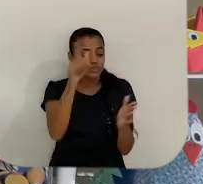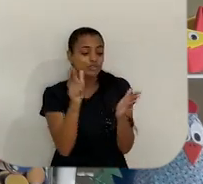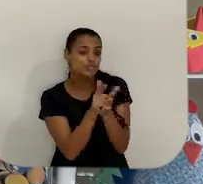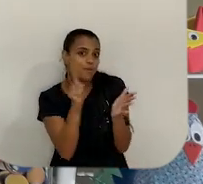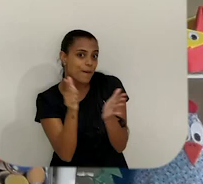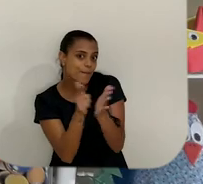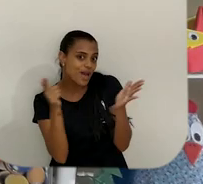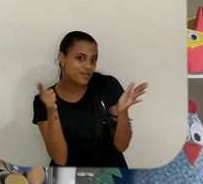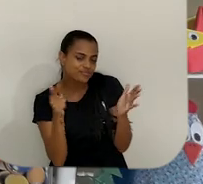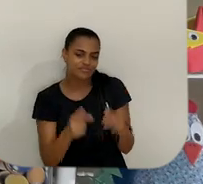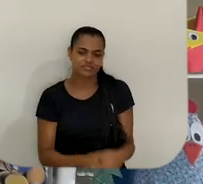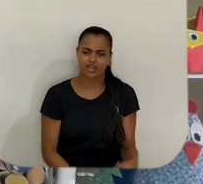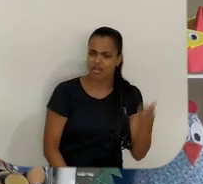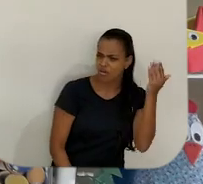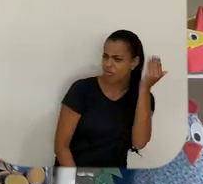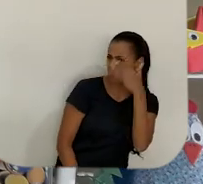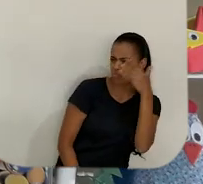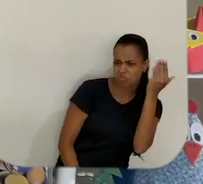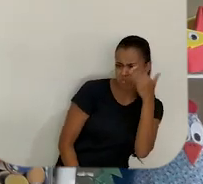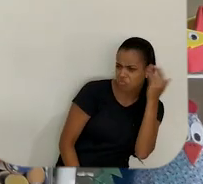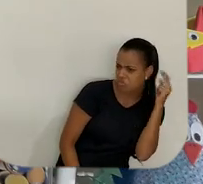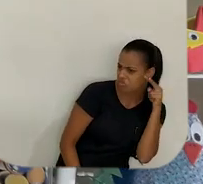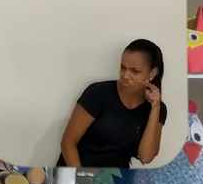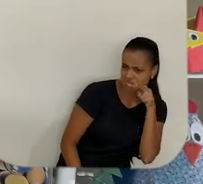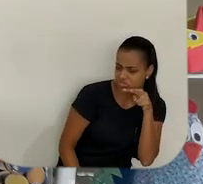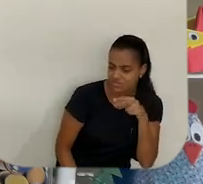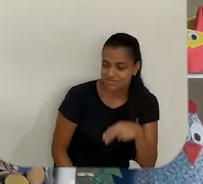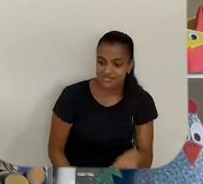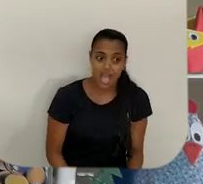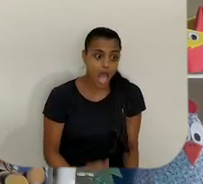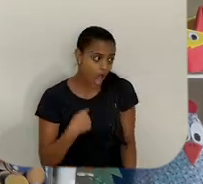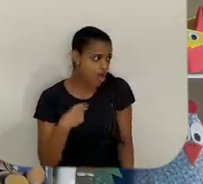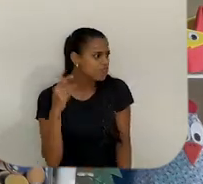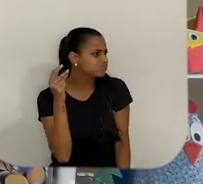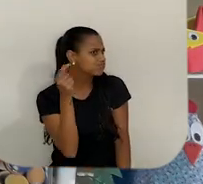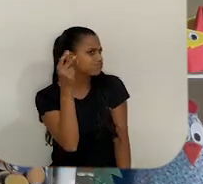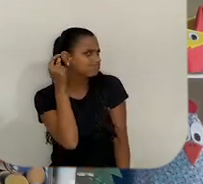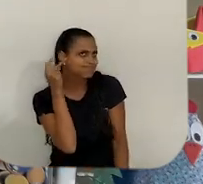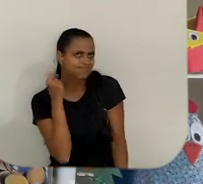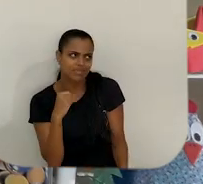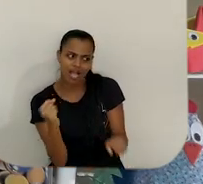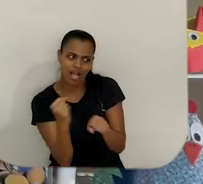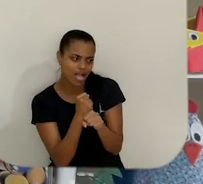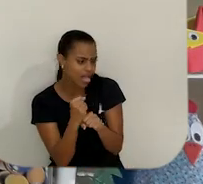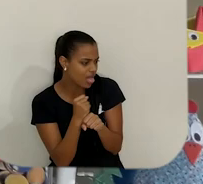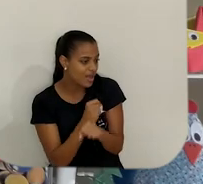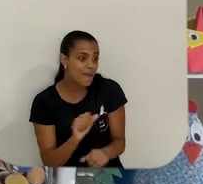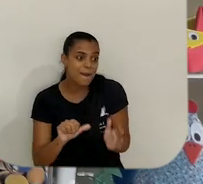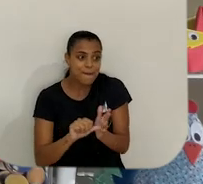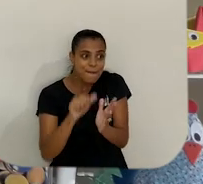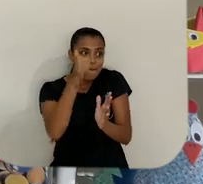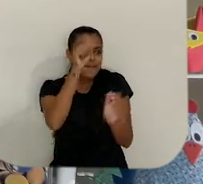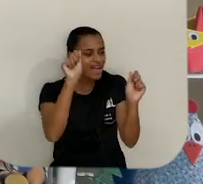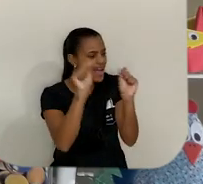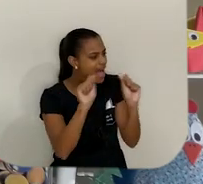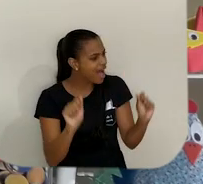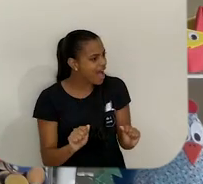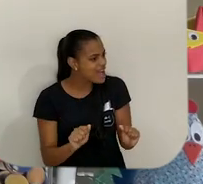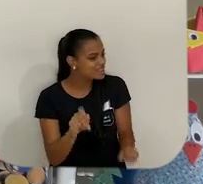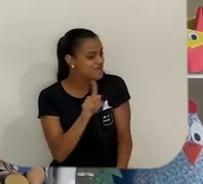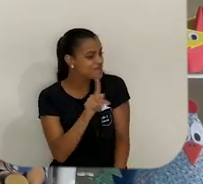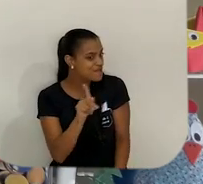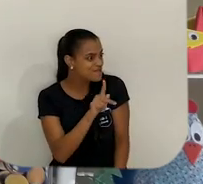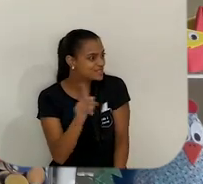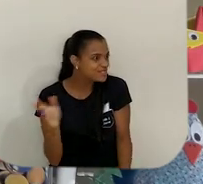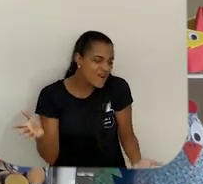de papel Você é nova aqui não eu tô aqui há muitos anos fui a primeira a